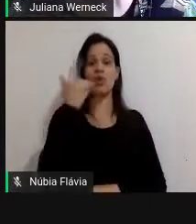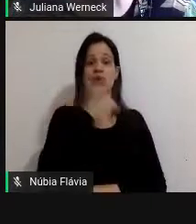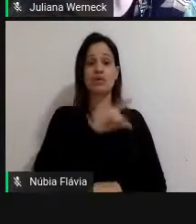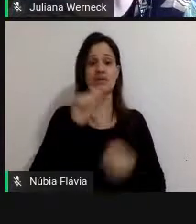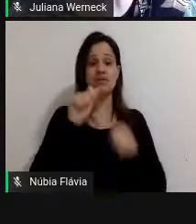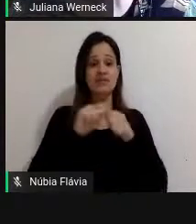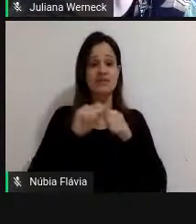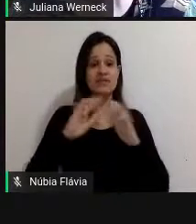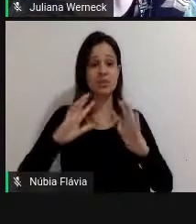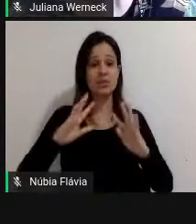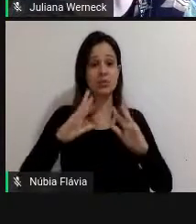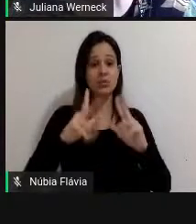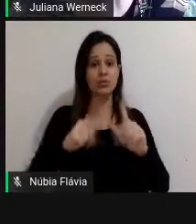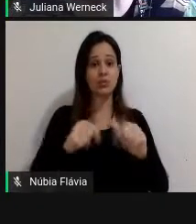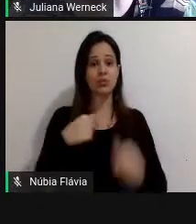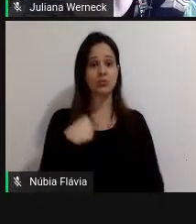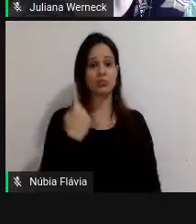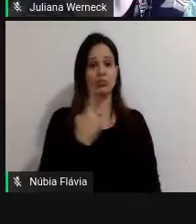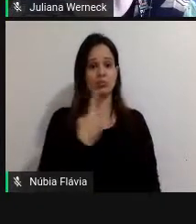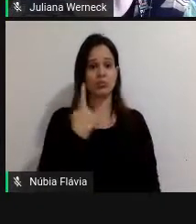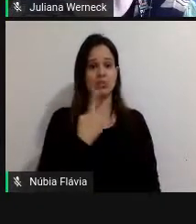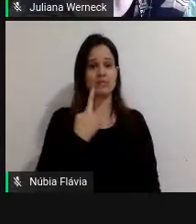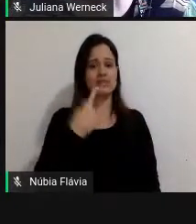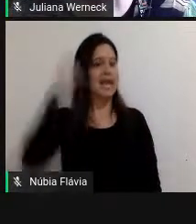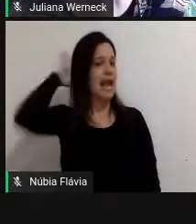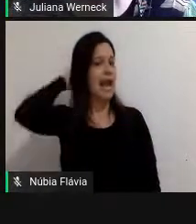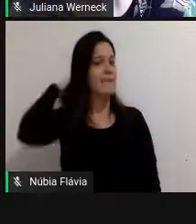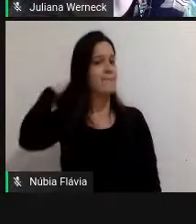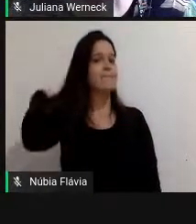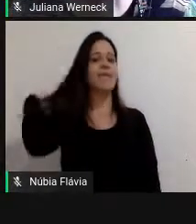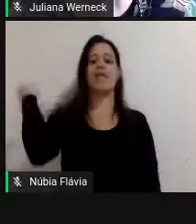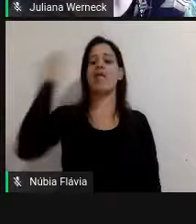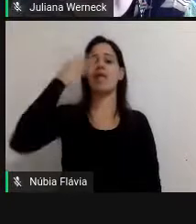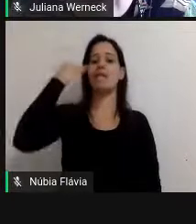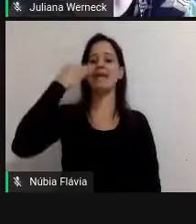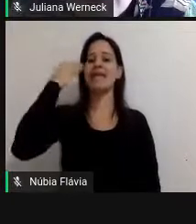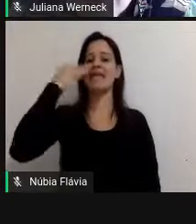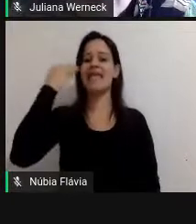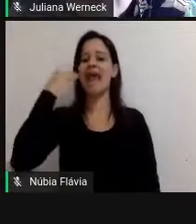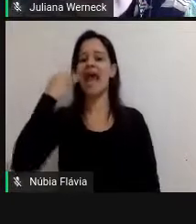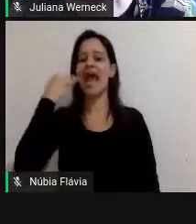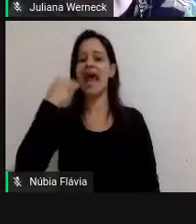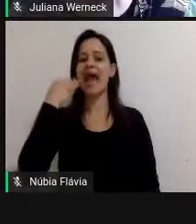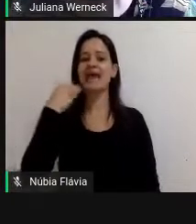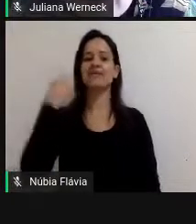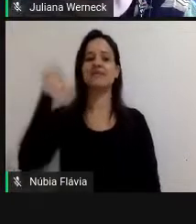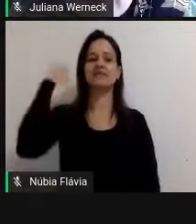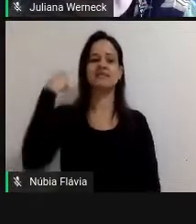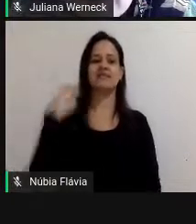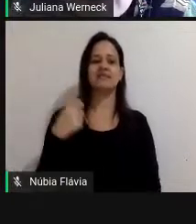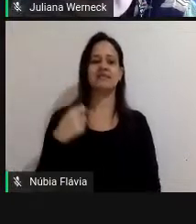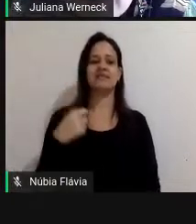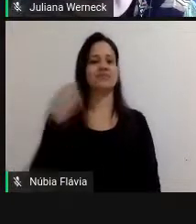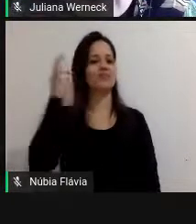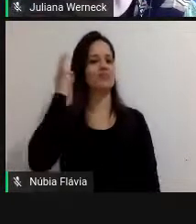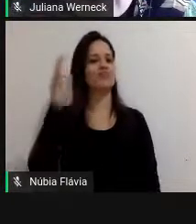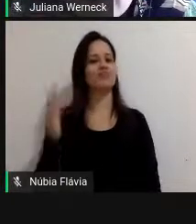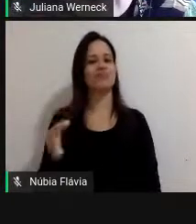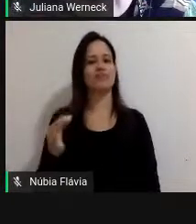tudo que eu faço sozinha, desde o cabelo, desde a maquiagem. Opa, é o meu fone.